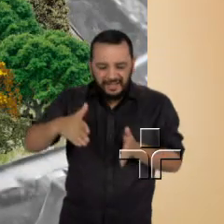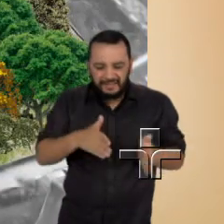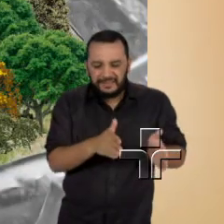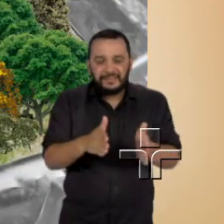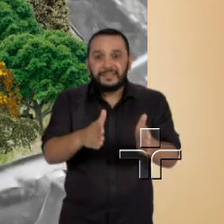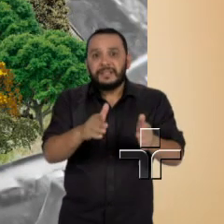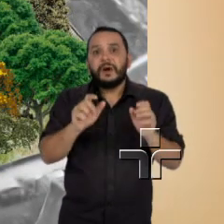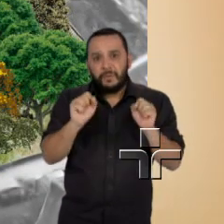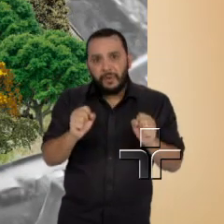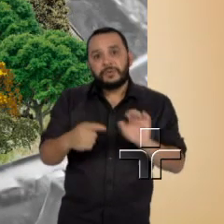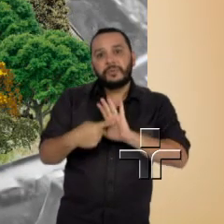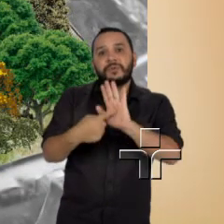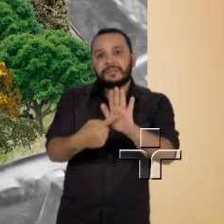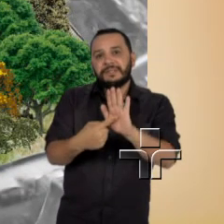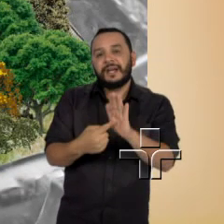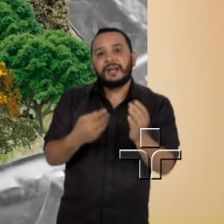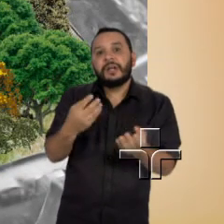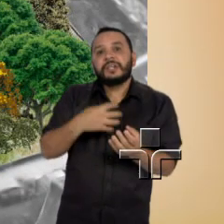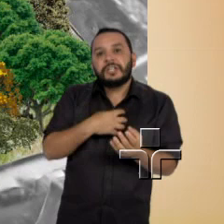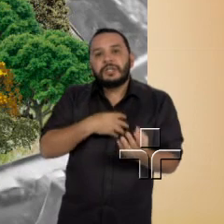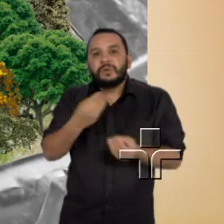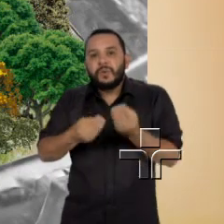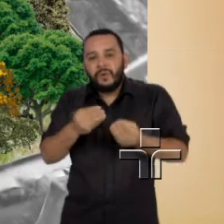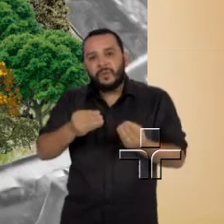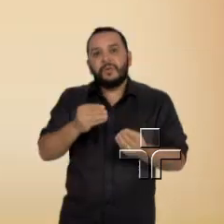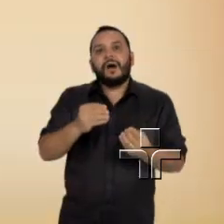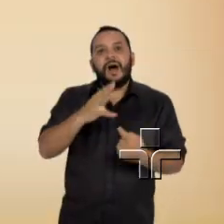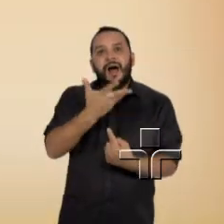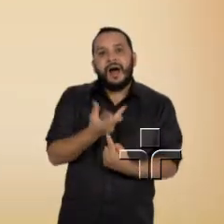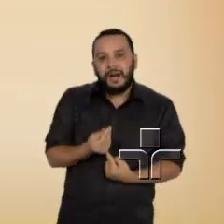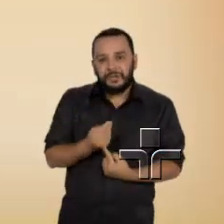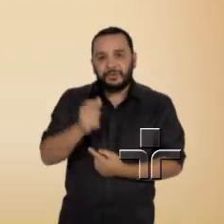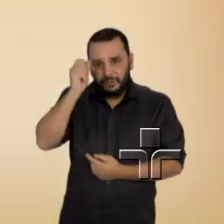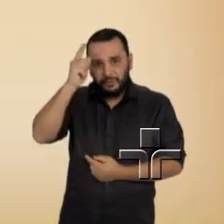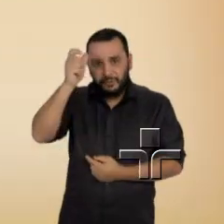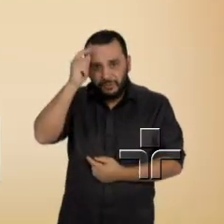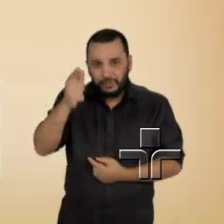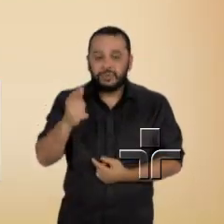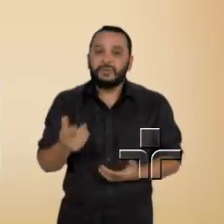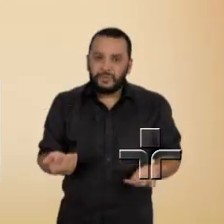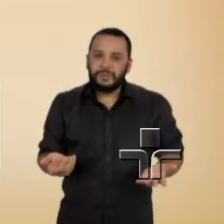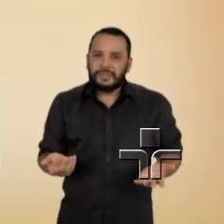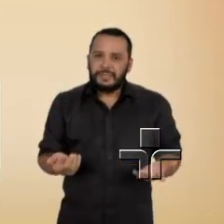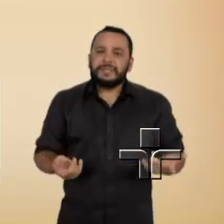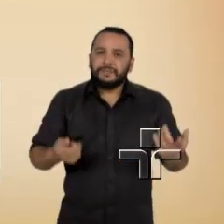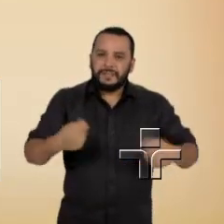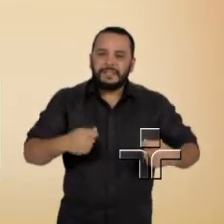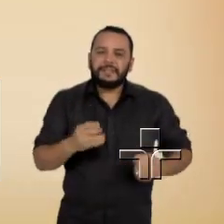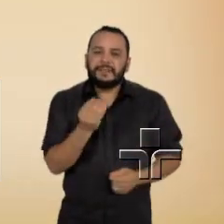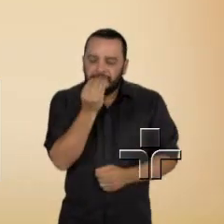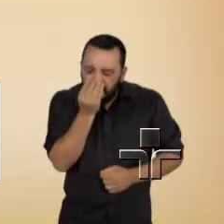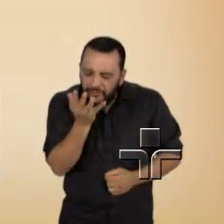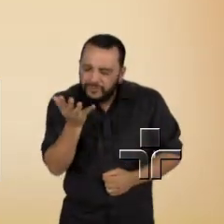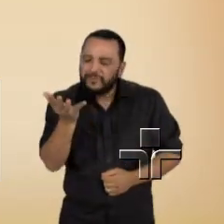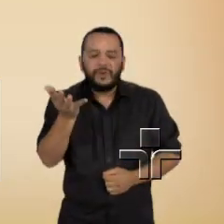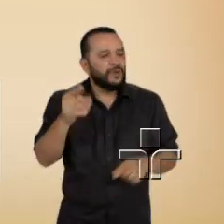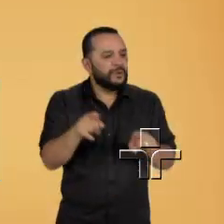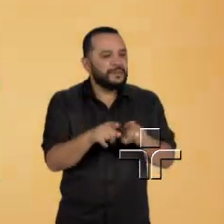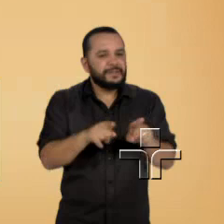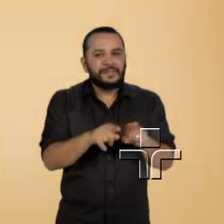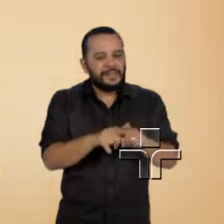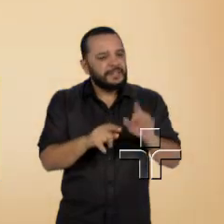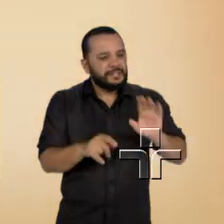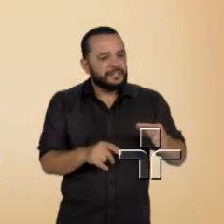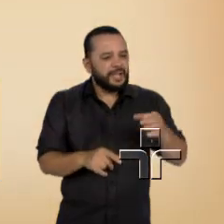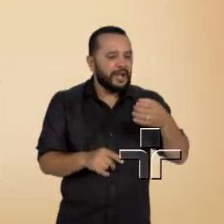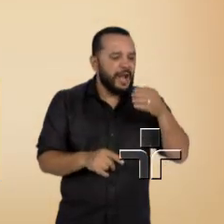ser reapresentado à população e ganhar opções de arte e cultura. Esse vale fértil, onde dá flor, dá tomate, dá tudo,